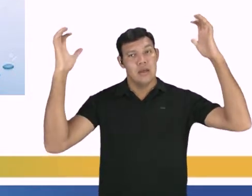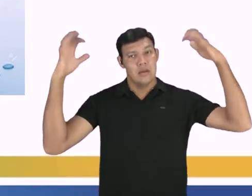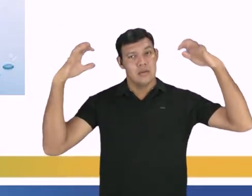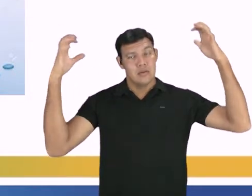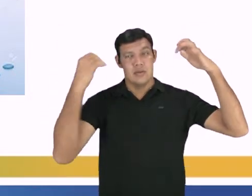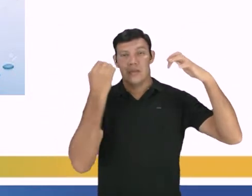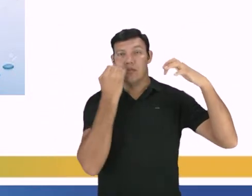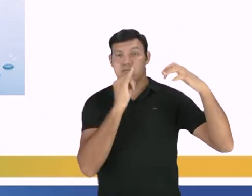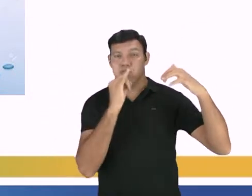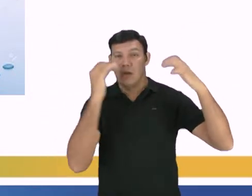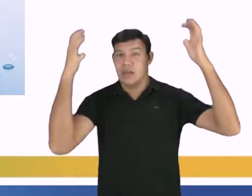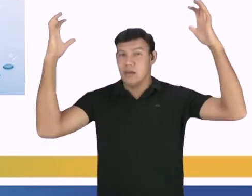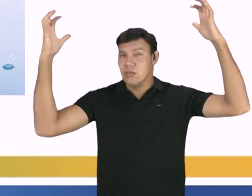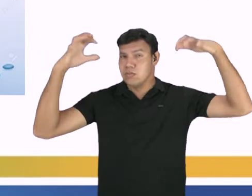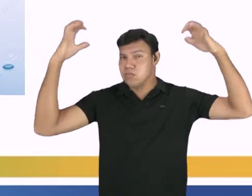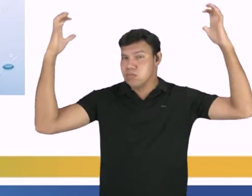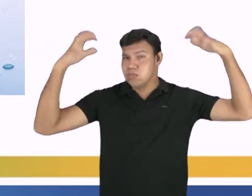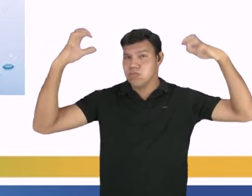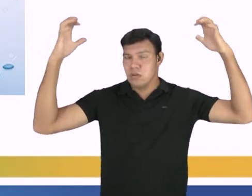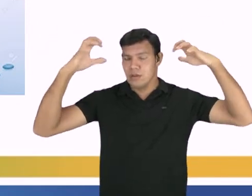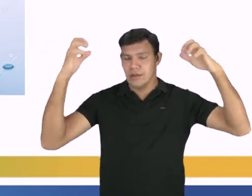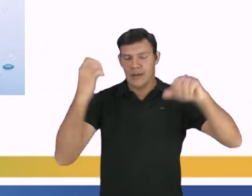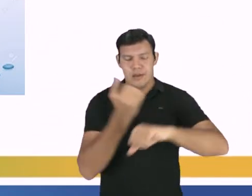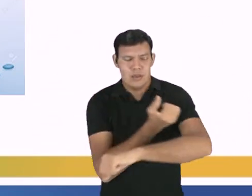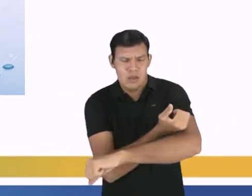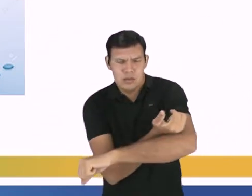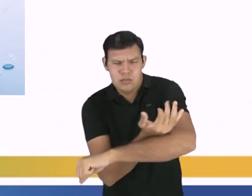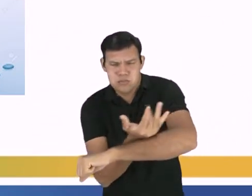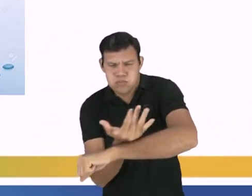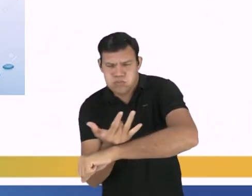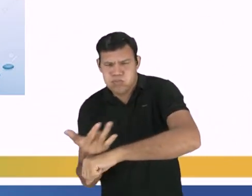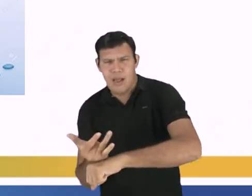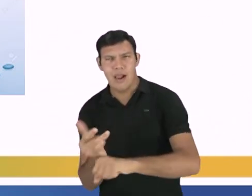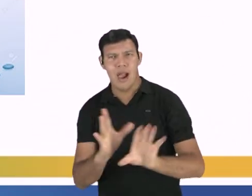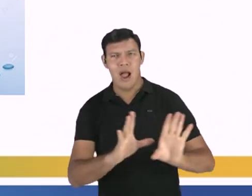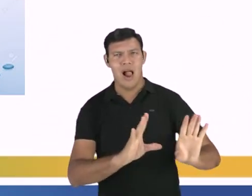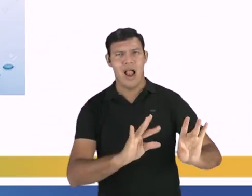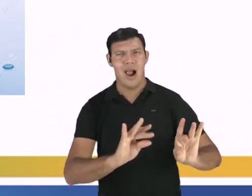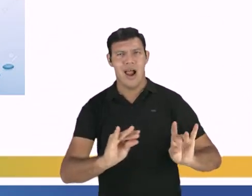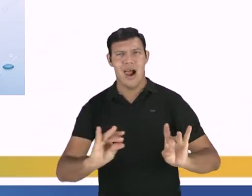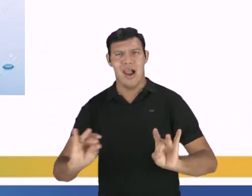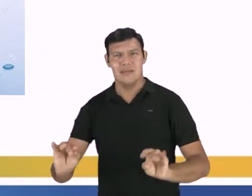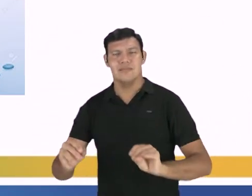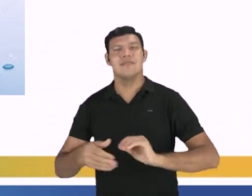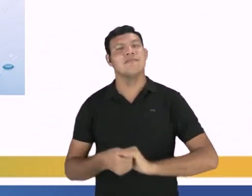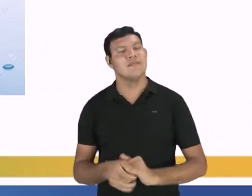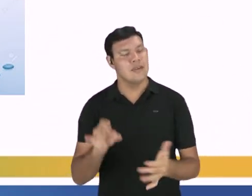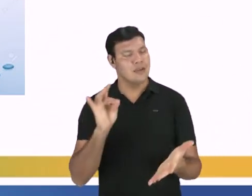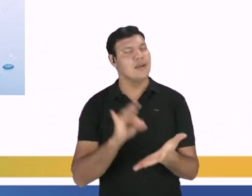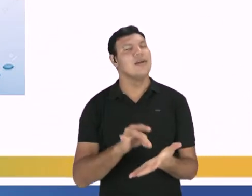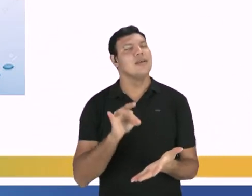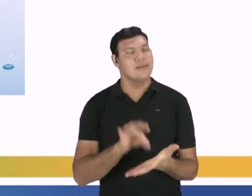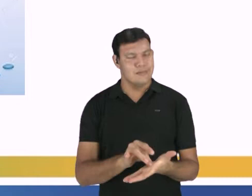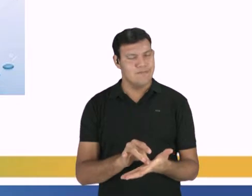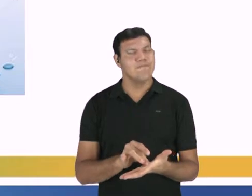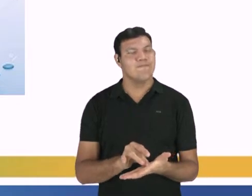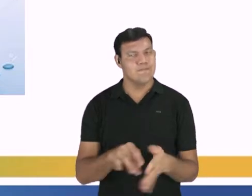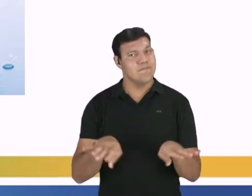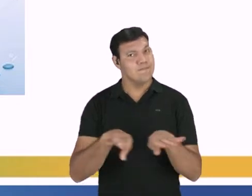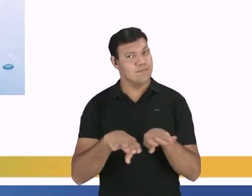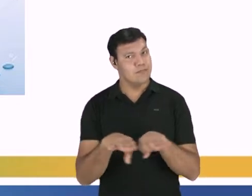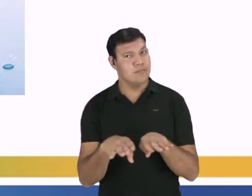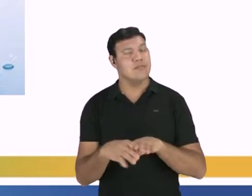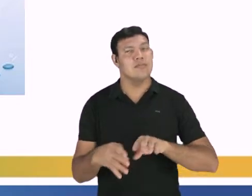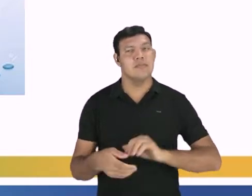ou se chover, a grama fica molhada. também é uma verdade, algo verdadeiro, e